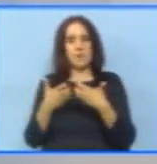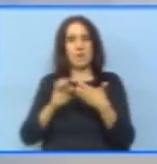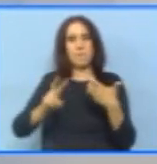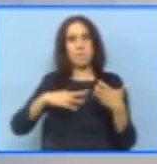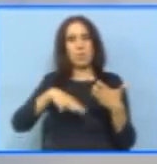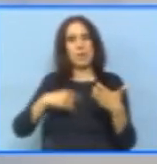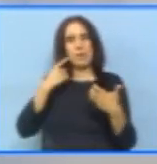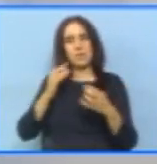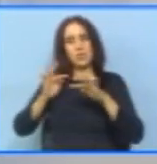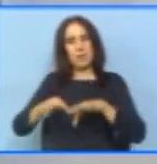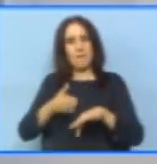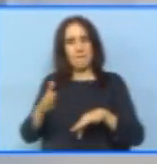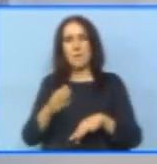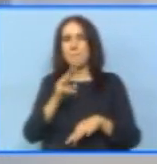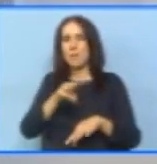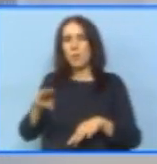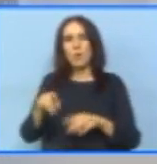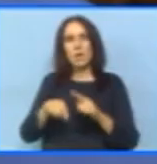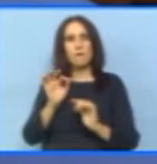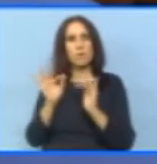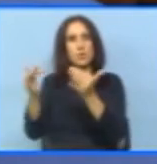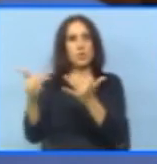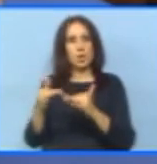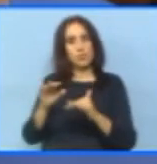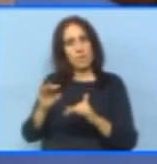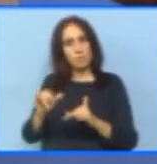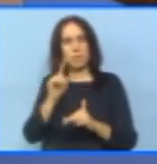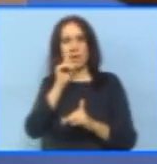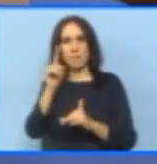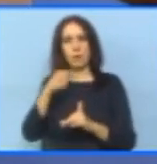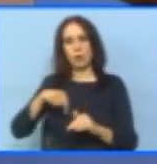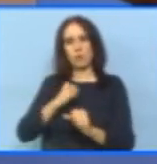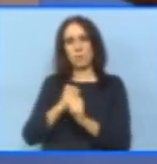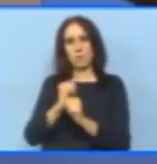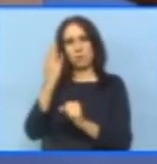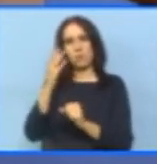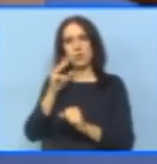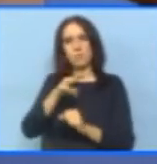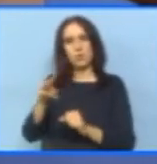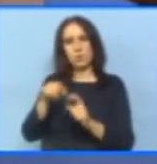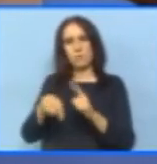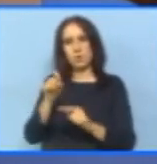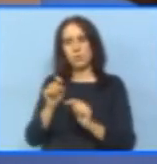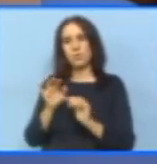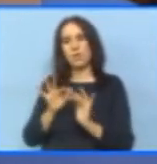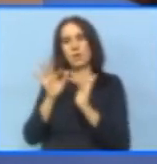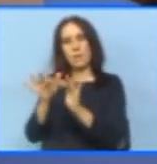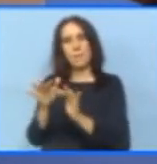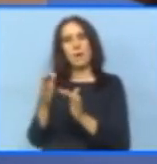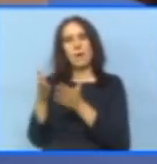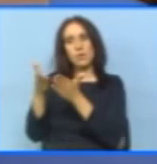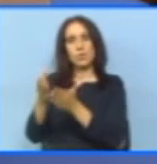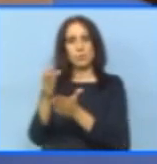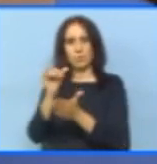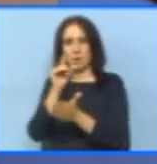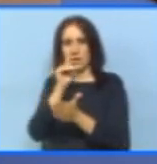Mundial, com milhões de refugiados na Alemanha, e o nosso primeiro trabalho foi esse, ajudar estes milhões de refugiados na Alemanha. Se olharmos, fizemos um paralelismo